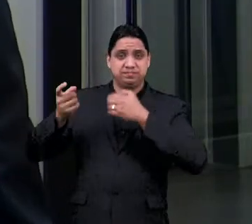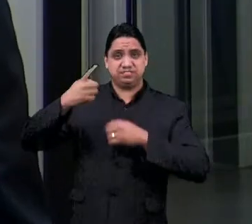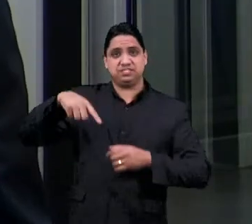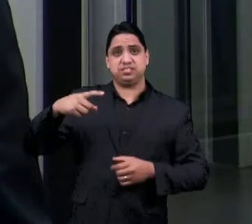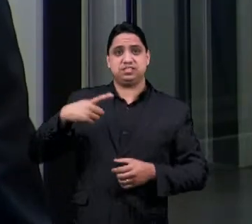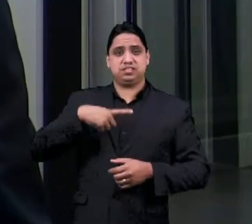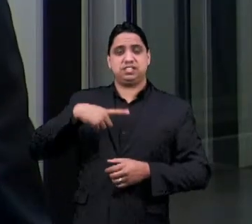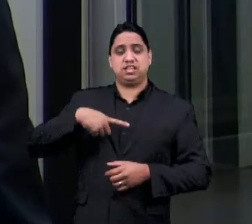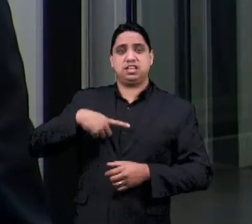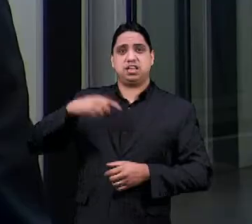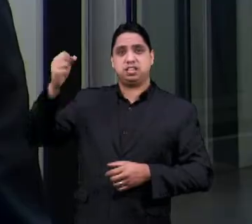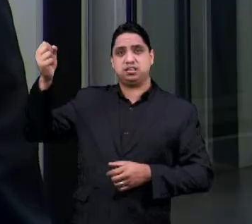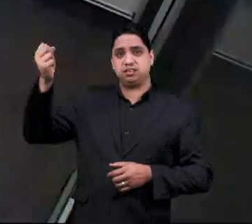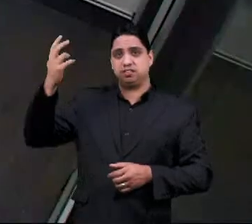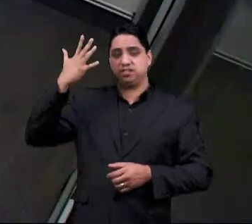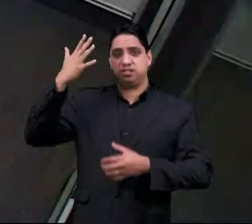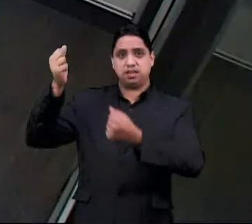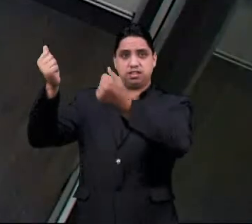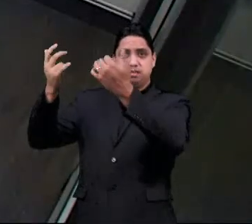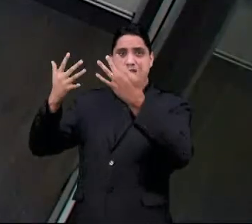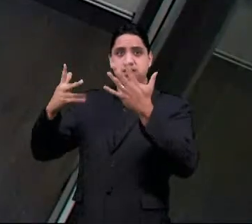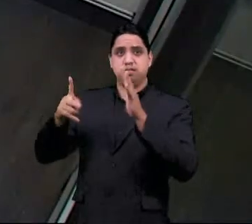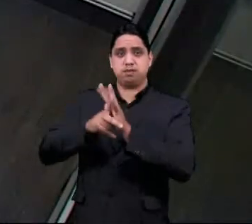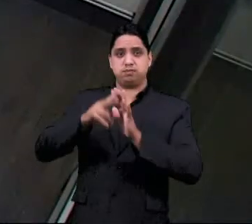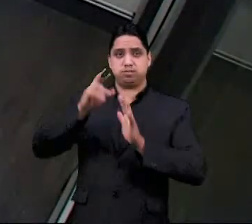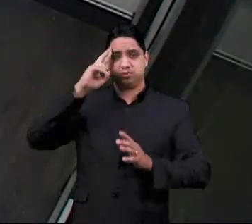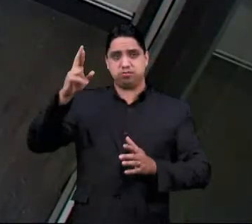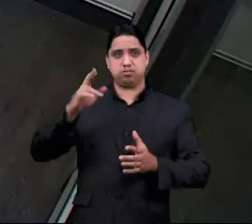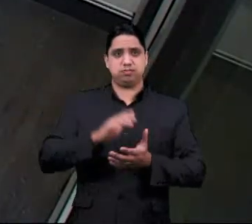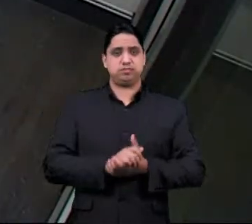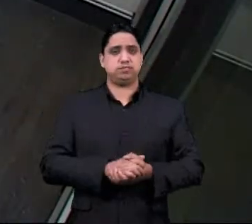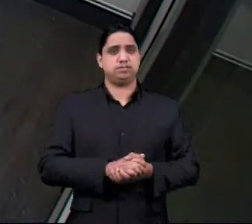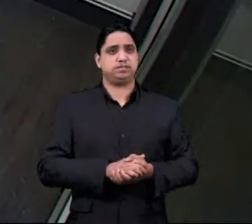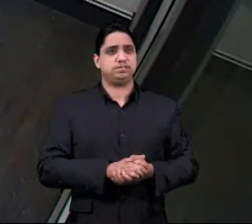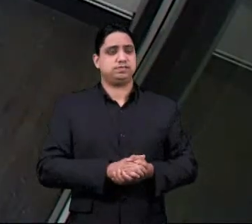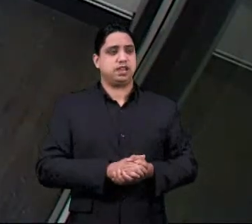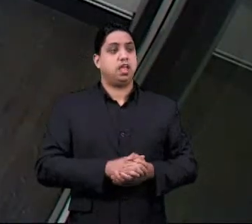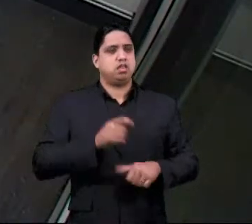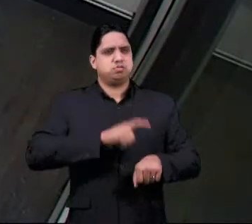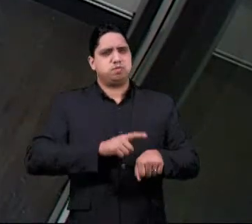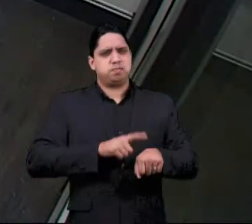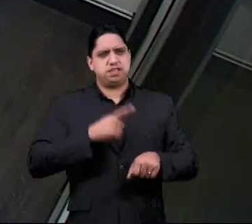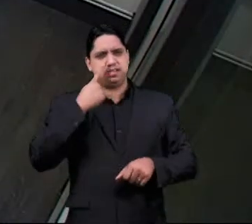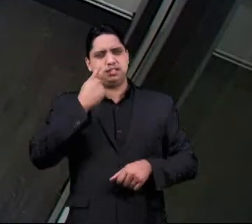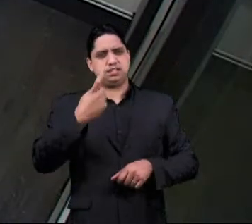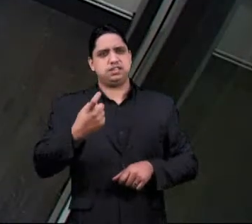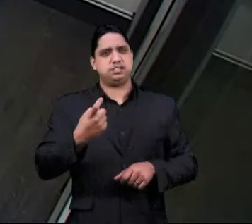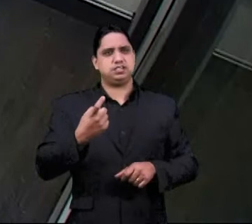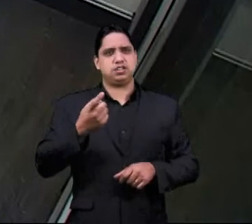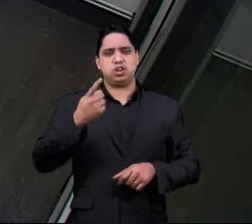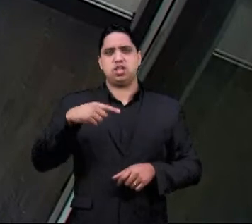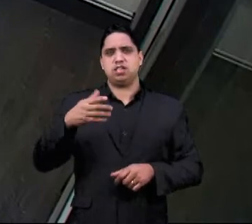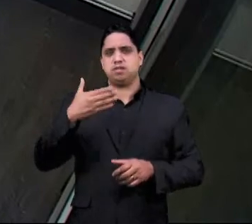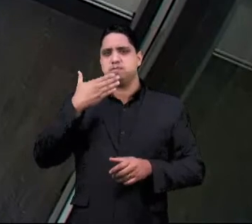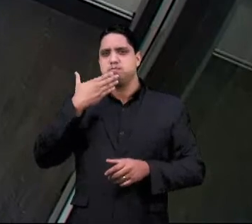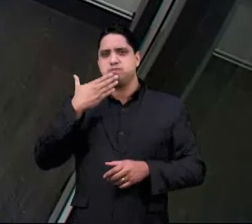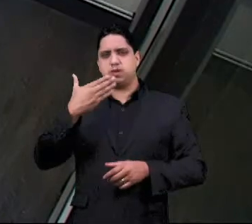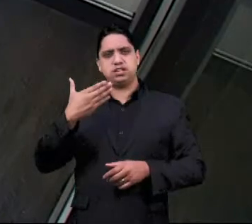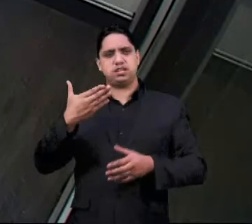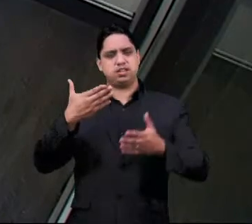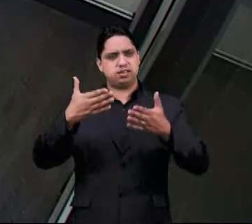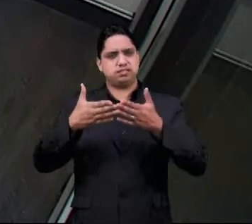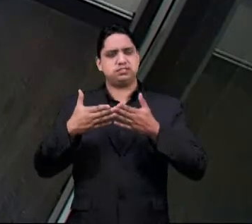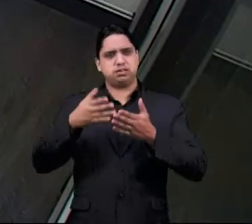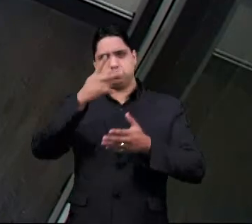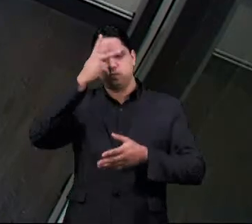essas bênçãos da parte do Senhor. Pastor, esse momento é um momento muito, muito, muito interessante, né? A gente pede até os irmãos que estão em casa